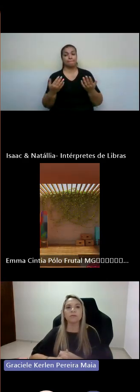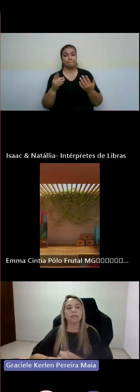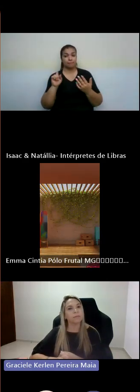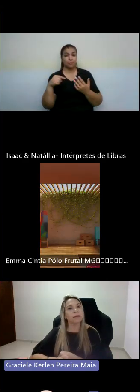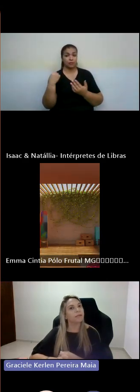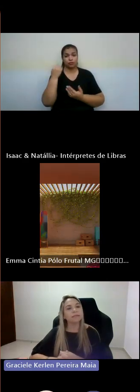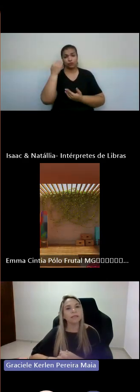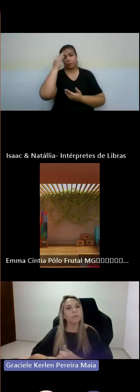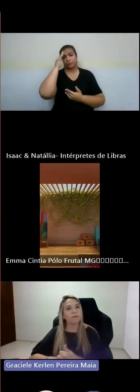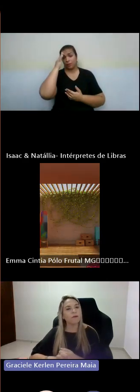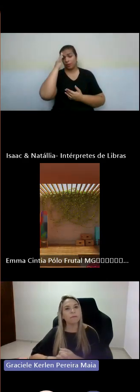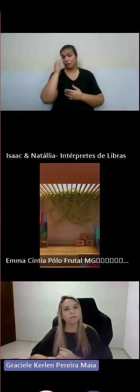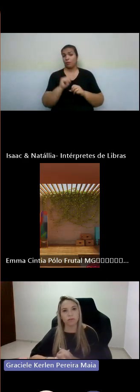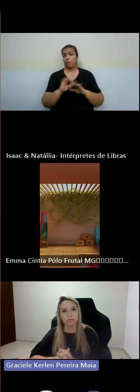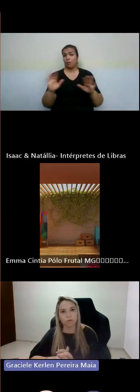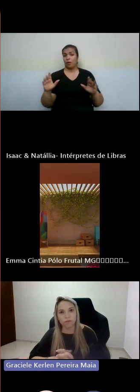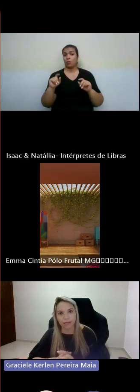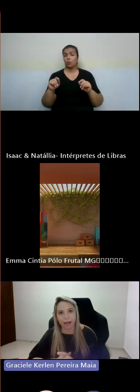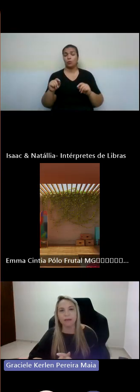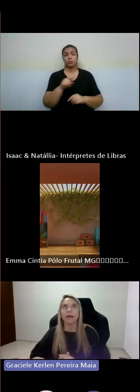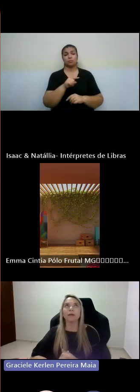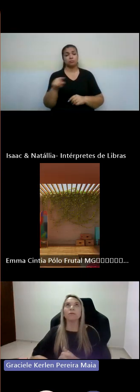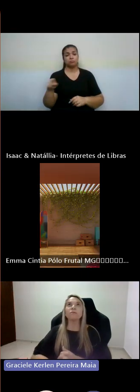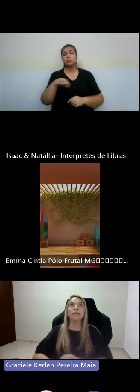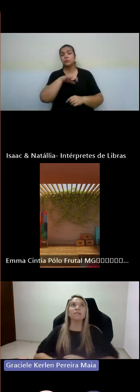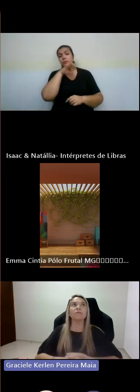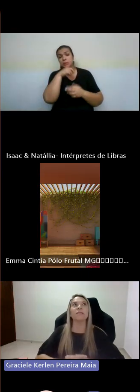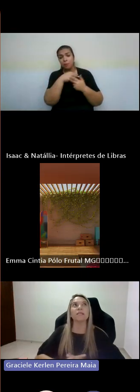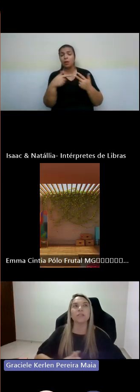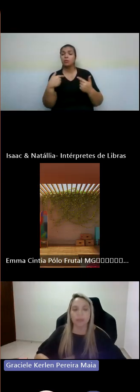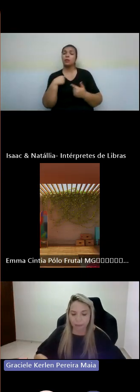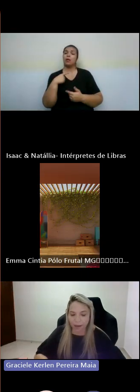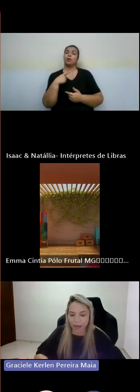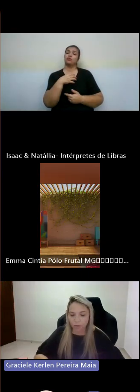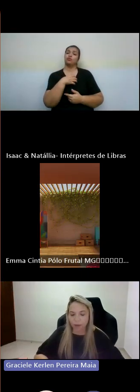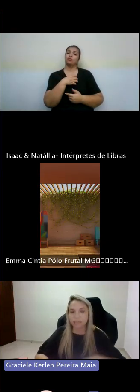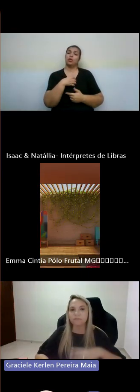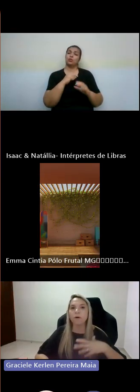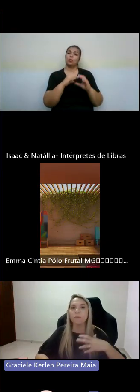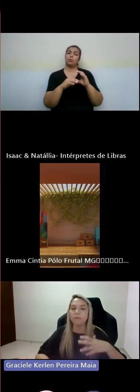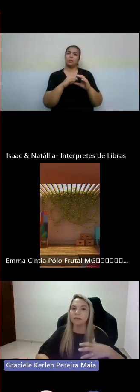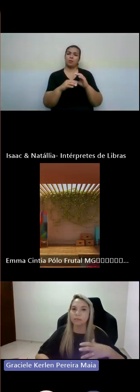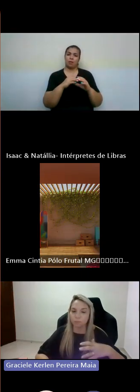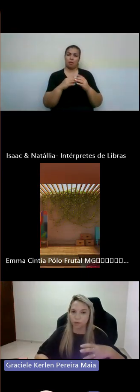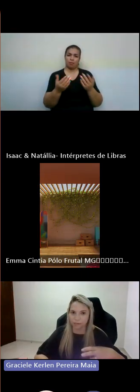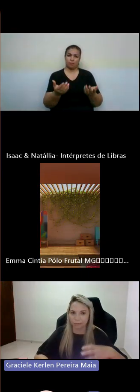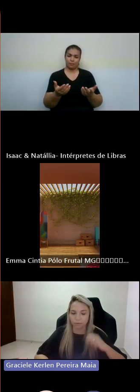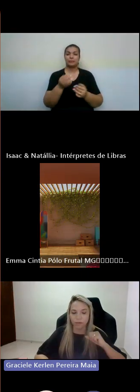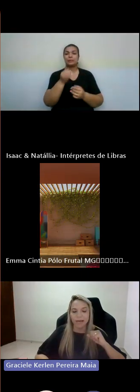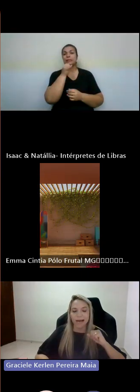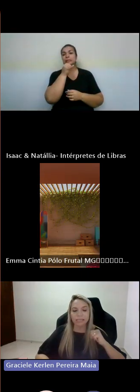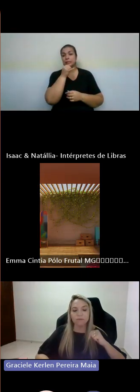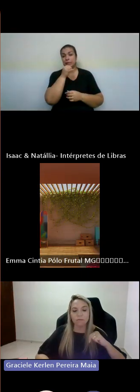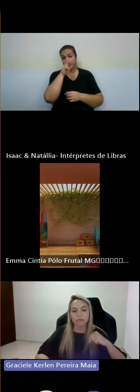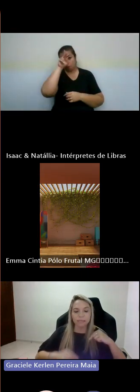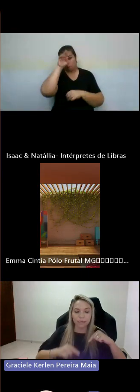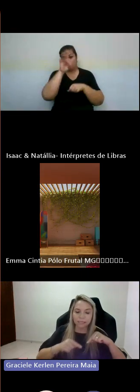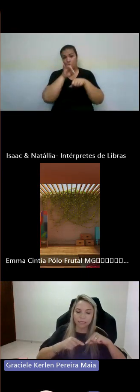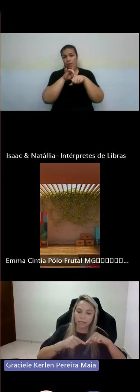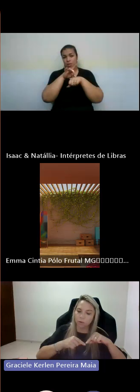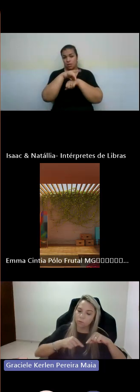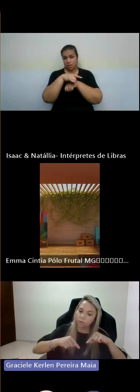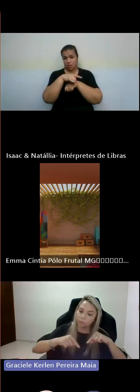perfeitamente que os animais, eles têm uma forma de se comunicar. Eu não sei se vocês já repararam, as formigas, por exemplo. As